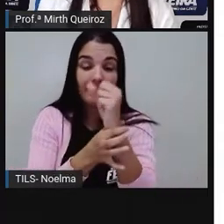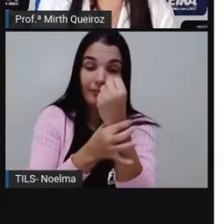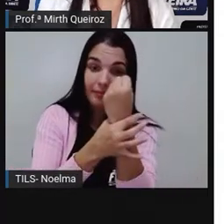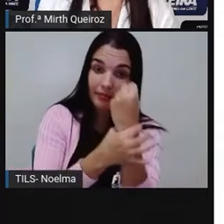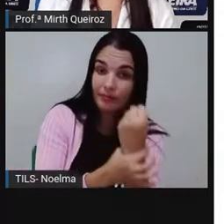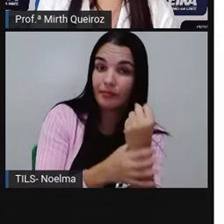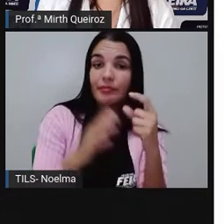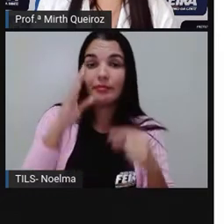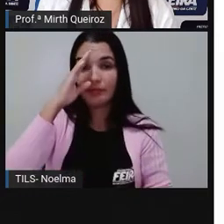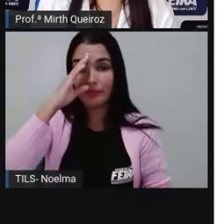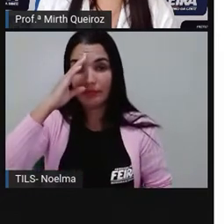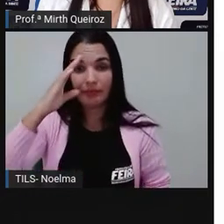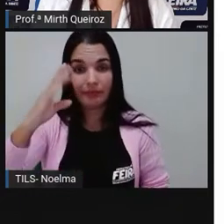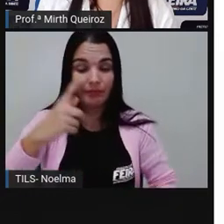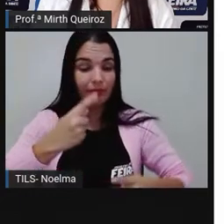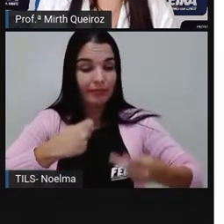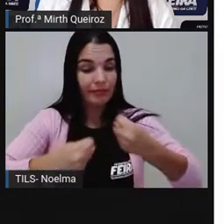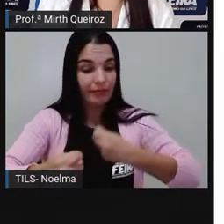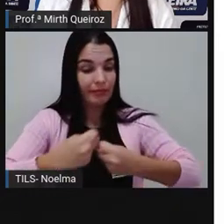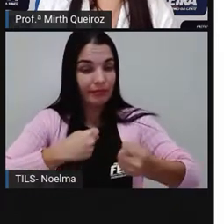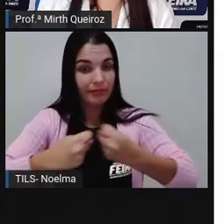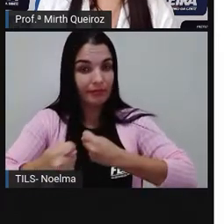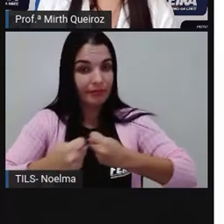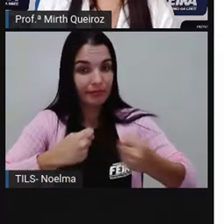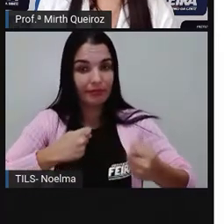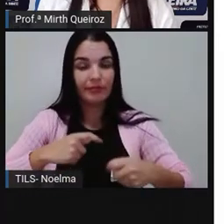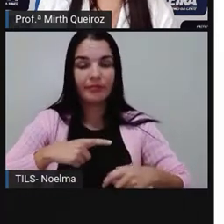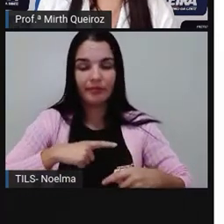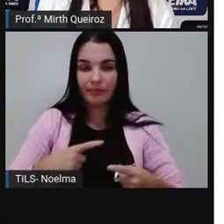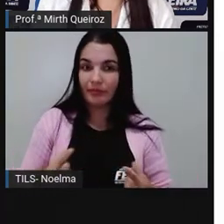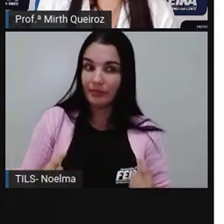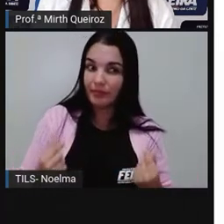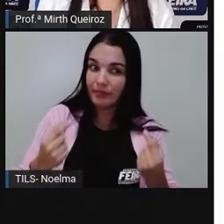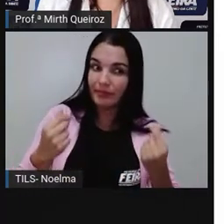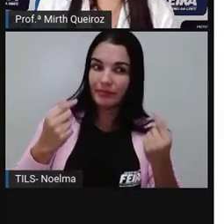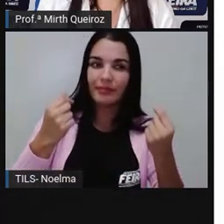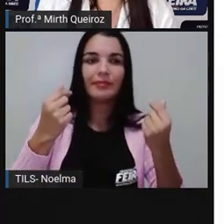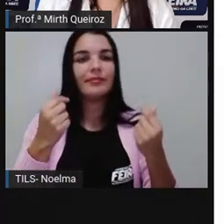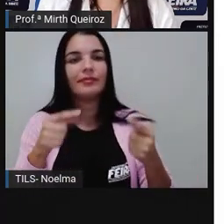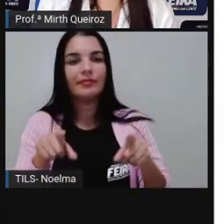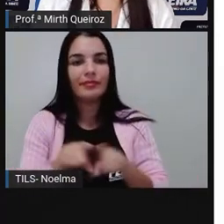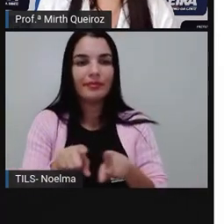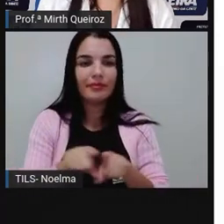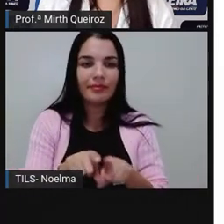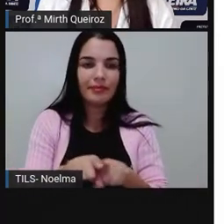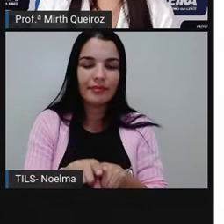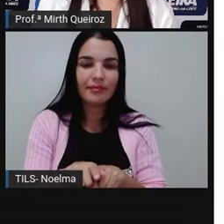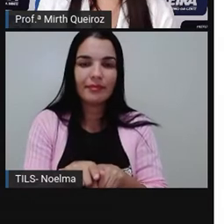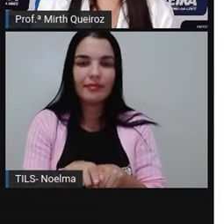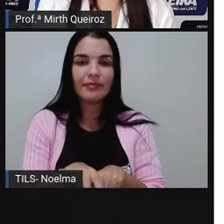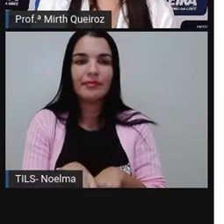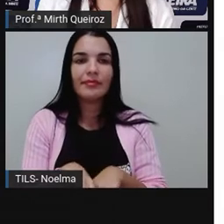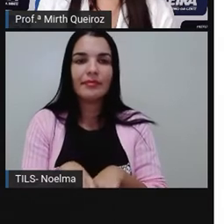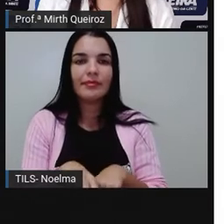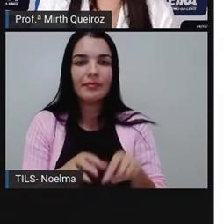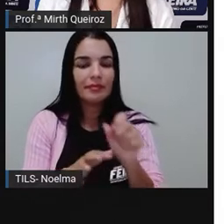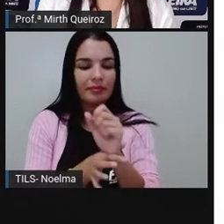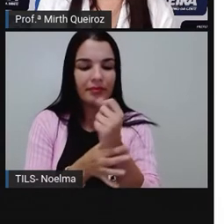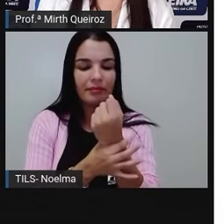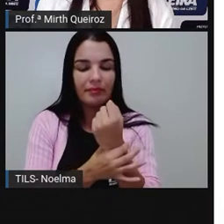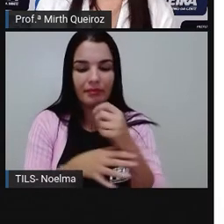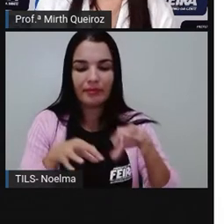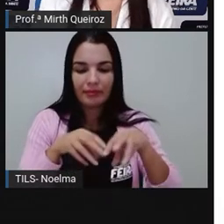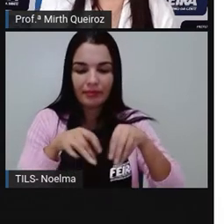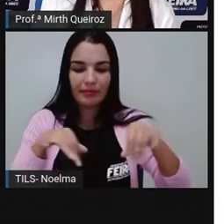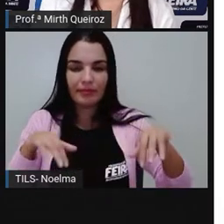na parte de economia, né? No caso de gerar lucros, na parte de administração e a proteção da própria terra